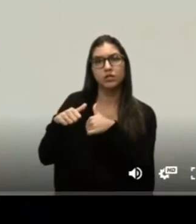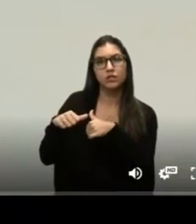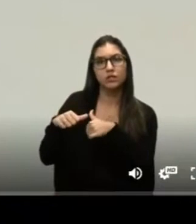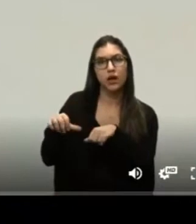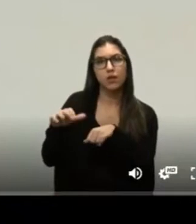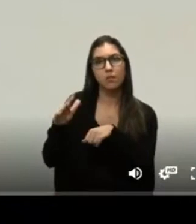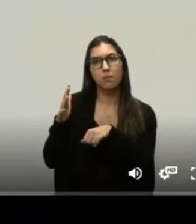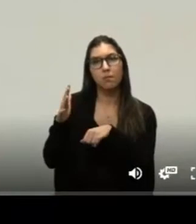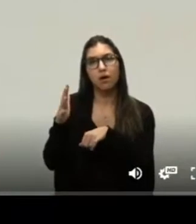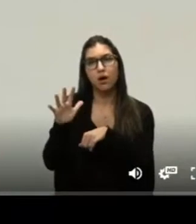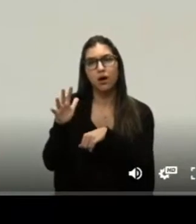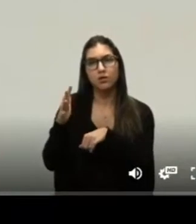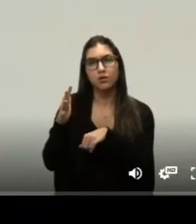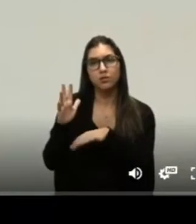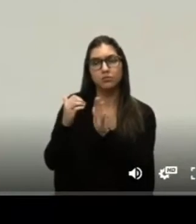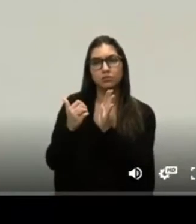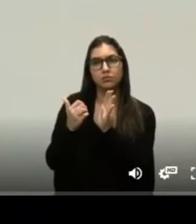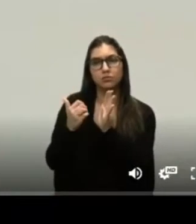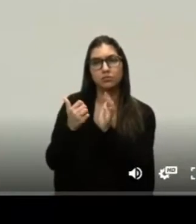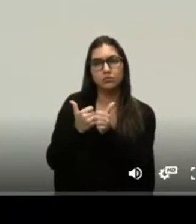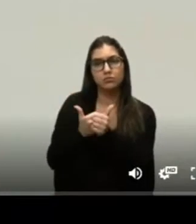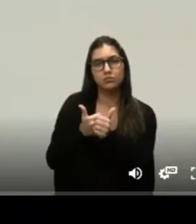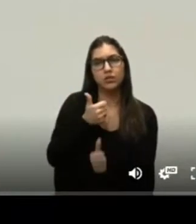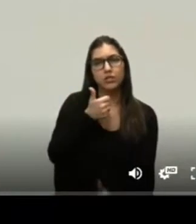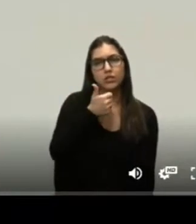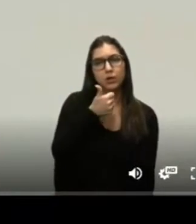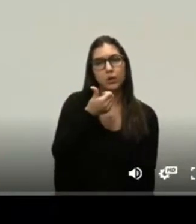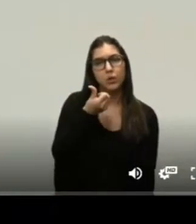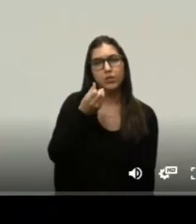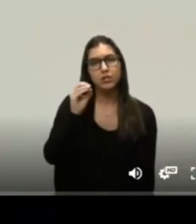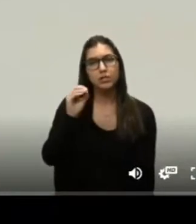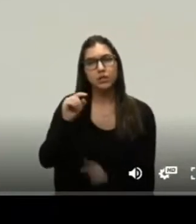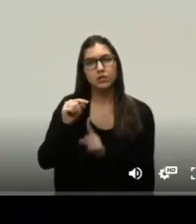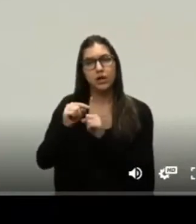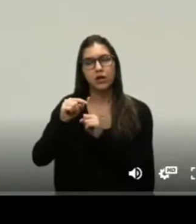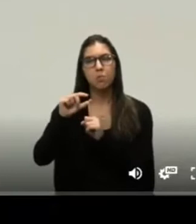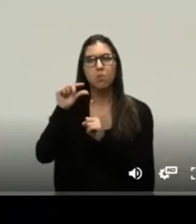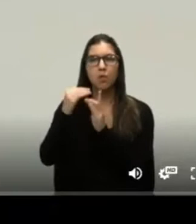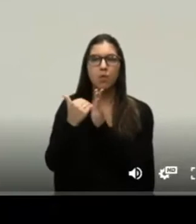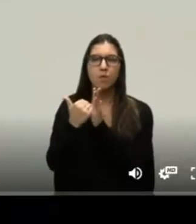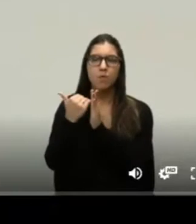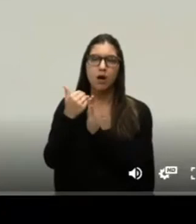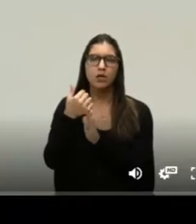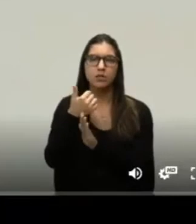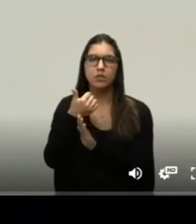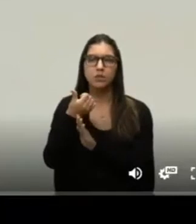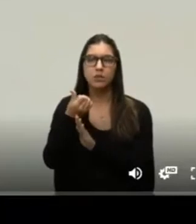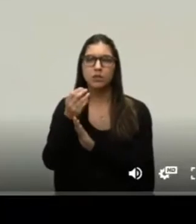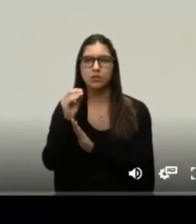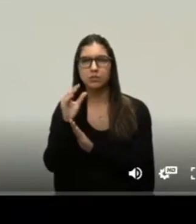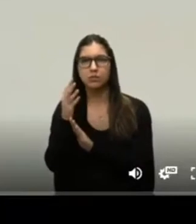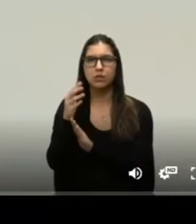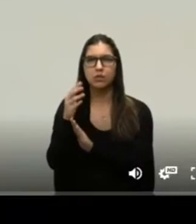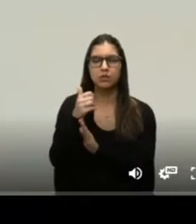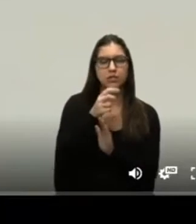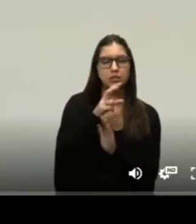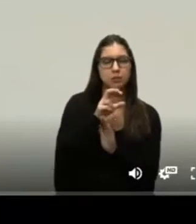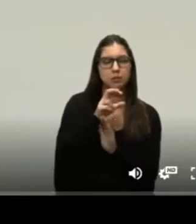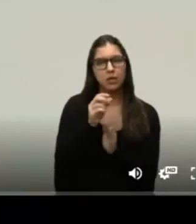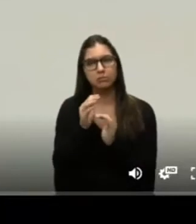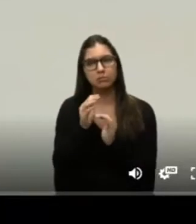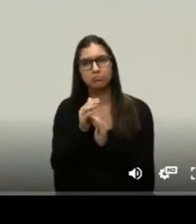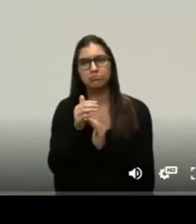próxima a 160 graus. Vocês conseguiram ver aí? Entre 150 e 160 graus. Então